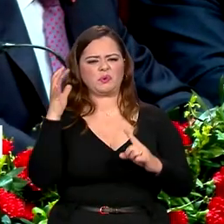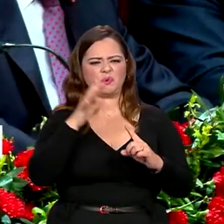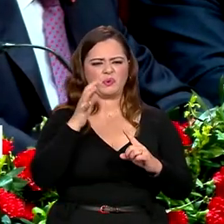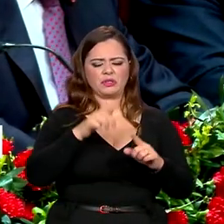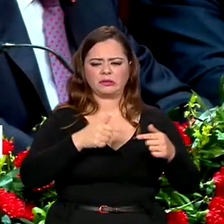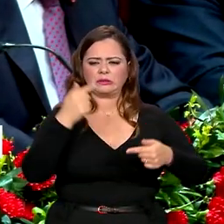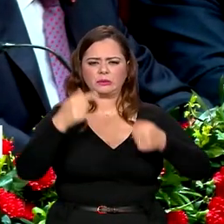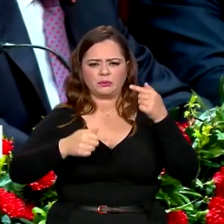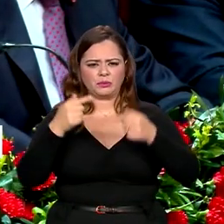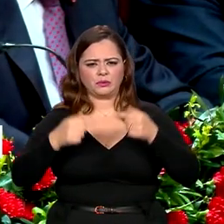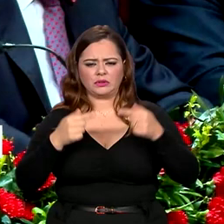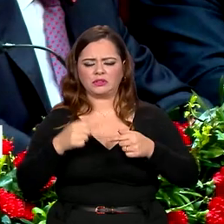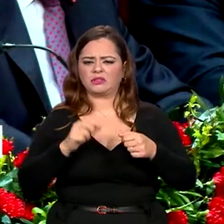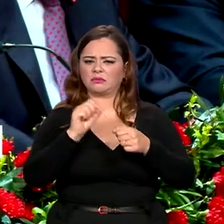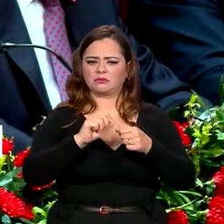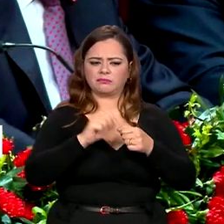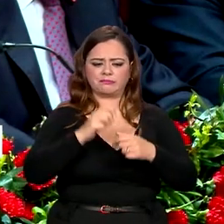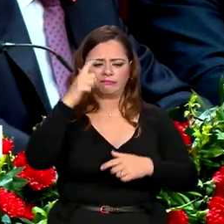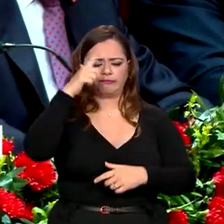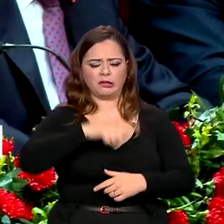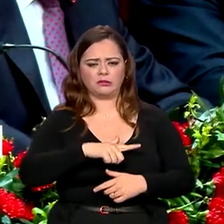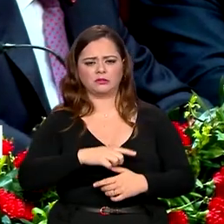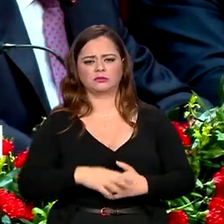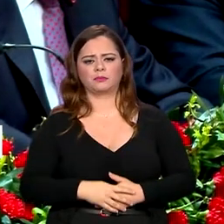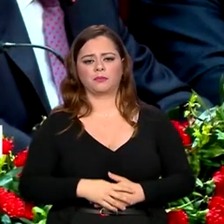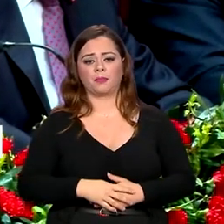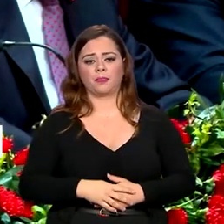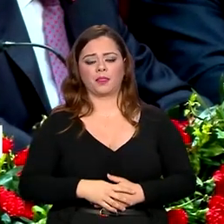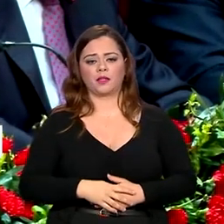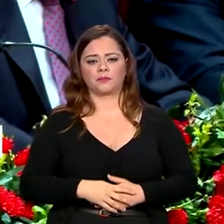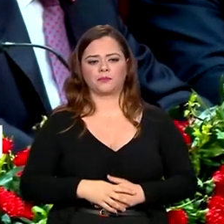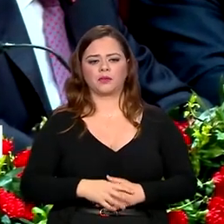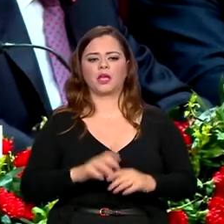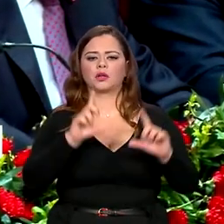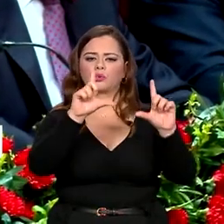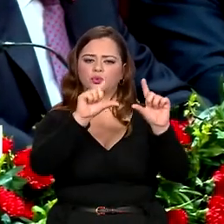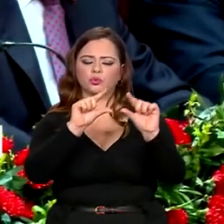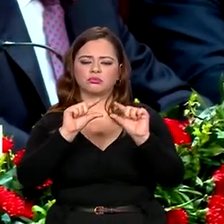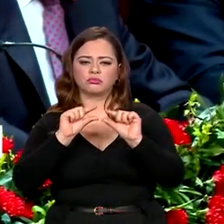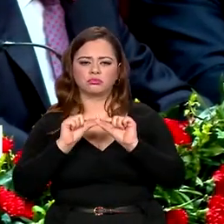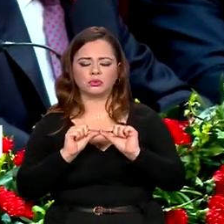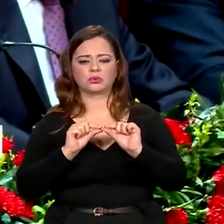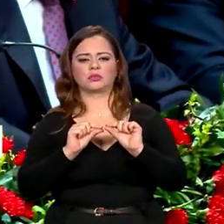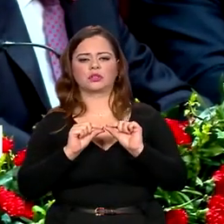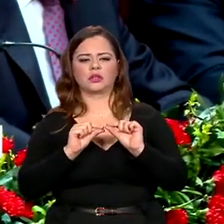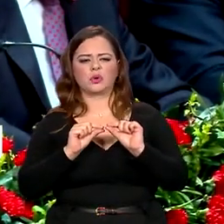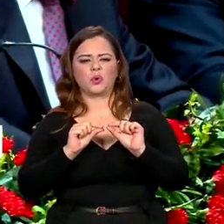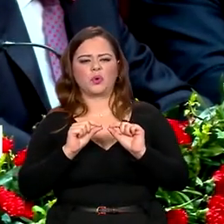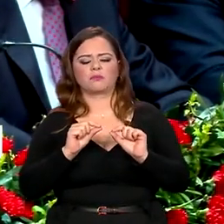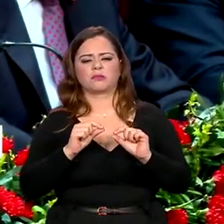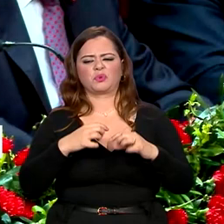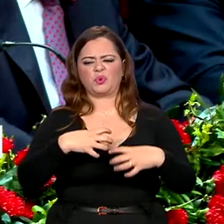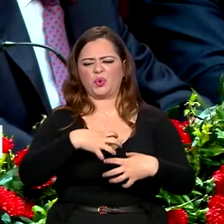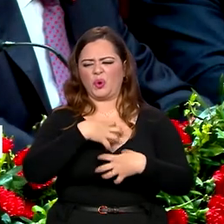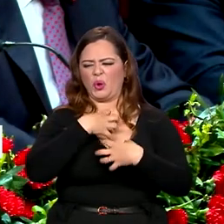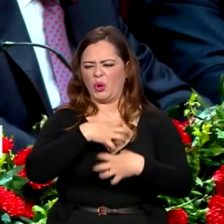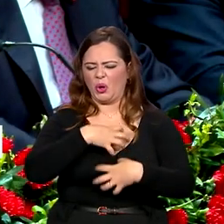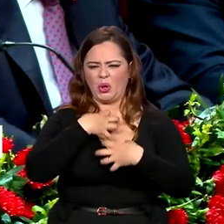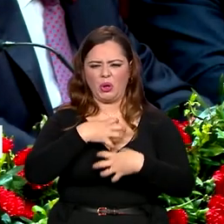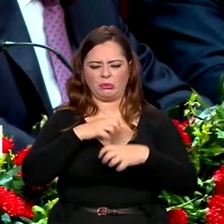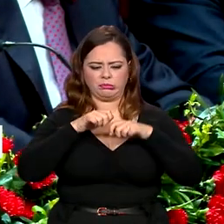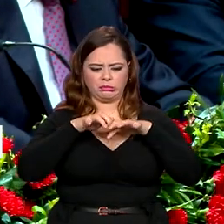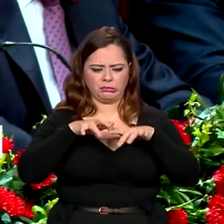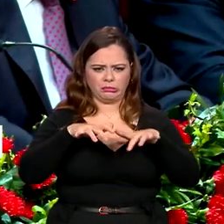impulsionadas pela ditadura dos algoritmos. Elas reduzem o espaço para o diálogo e a empatia propaga o